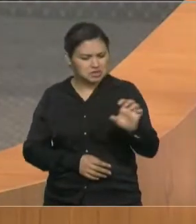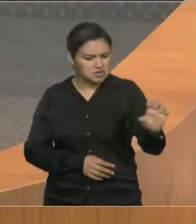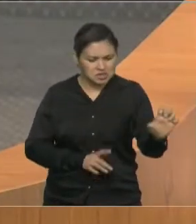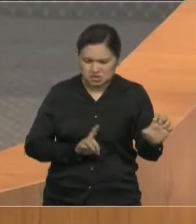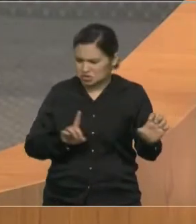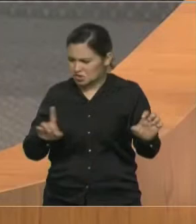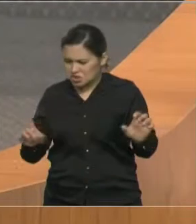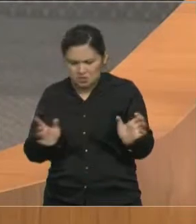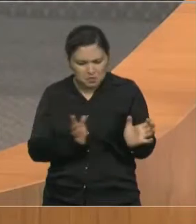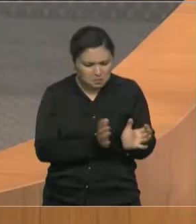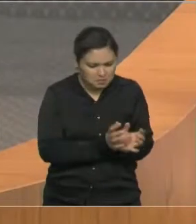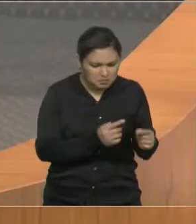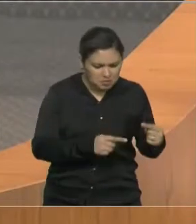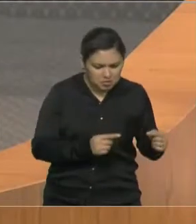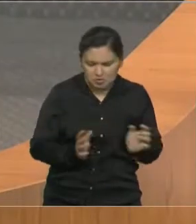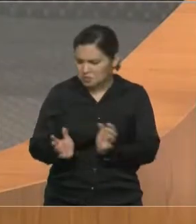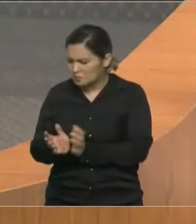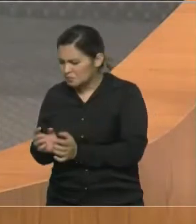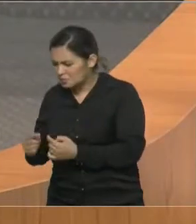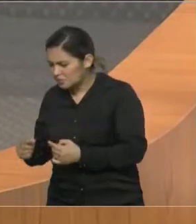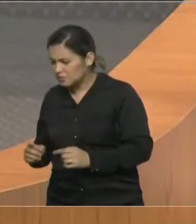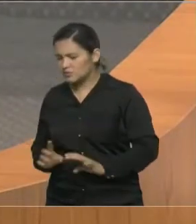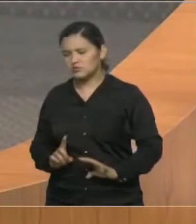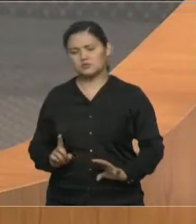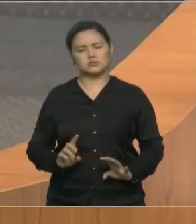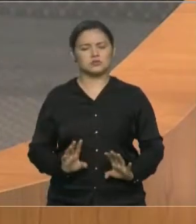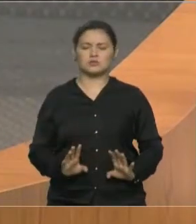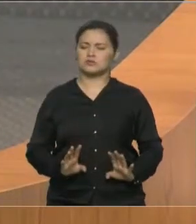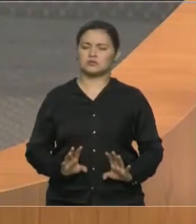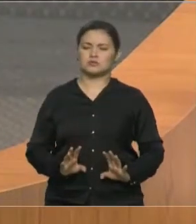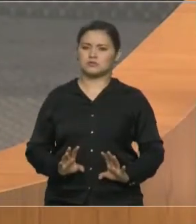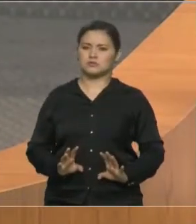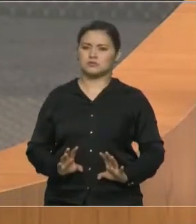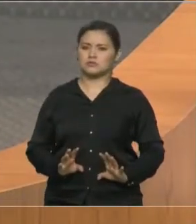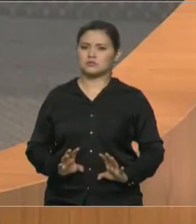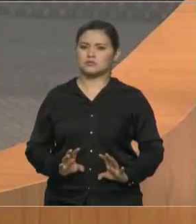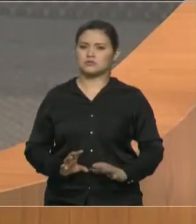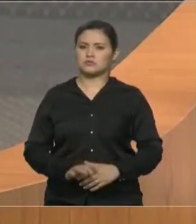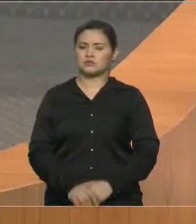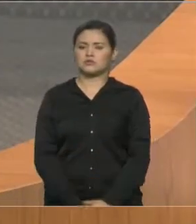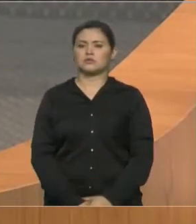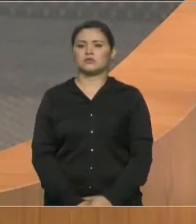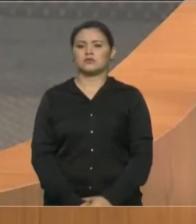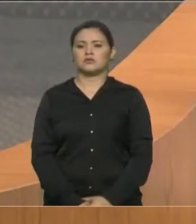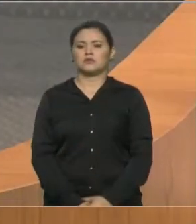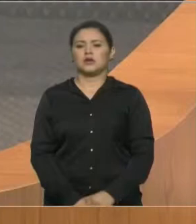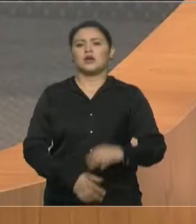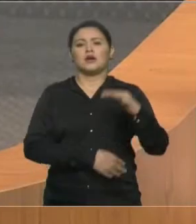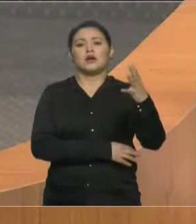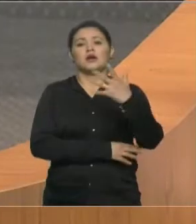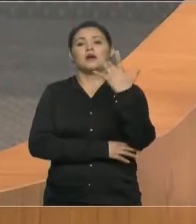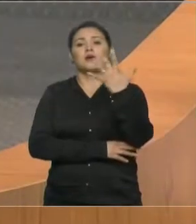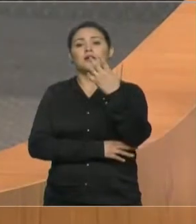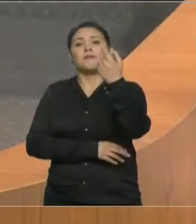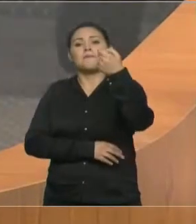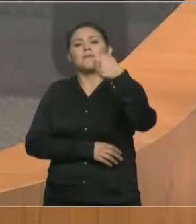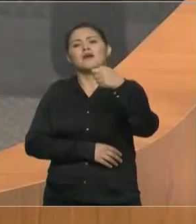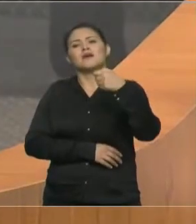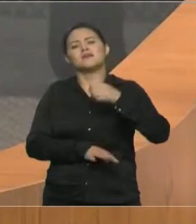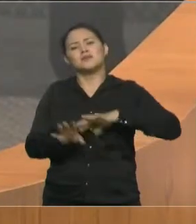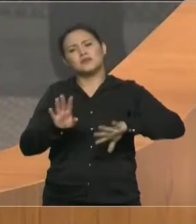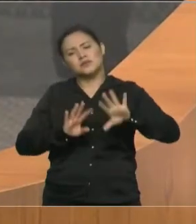nós, sejamos de esquerda, de direita, de centro. É algo que nós precisamos ter o cuidado para que